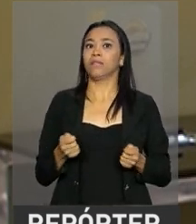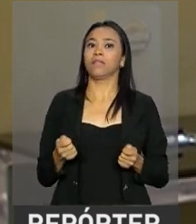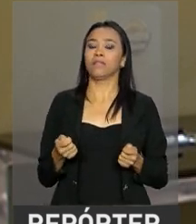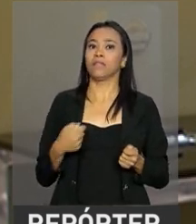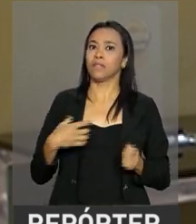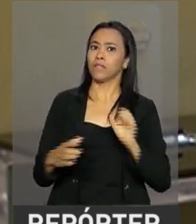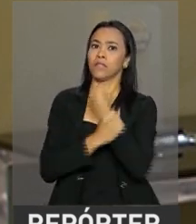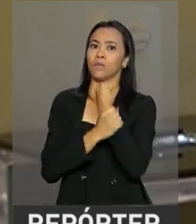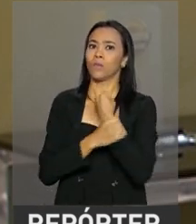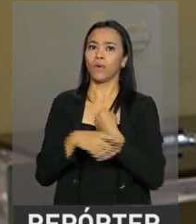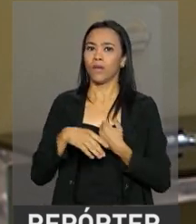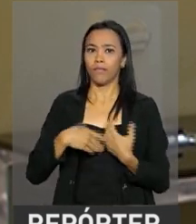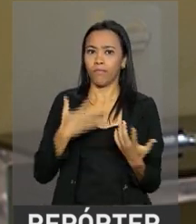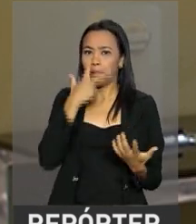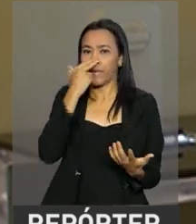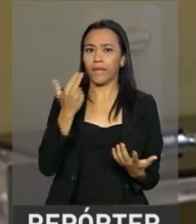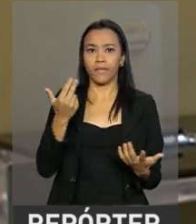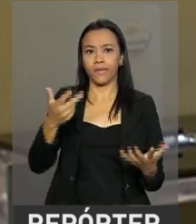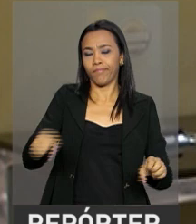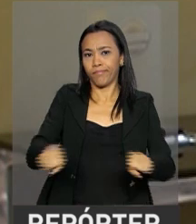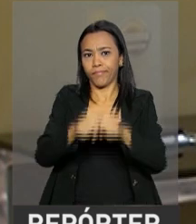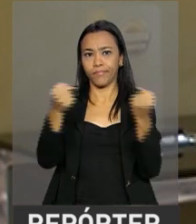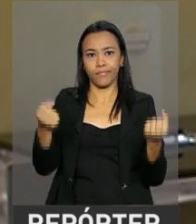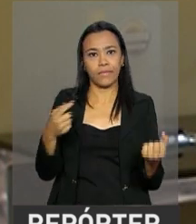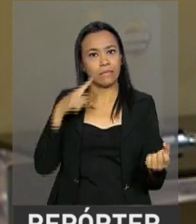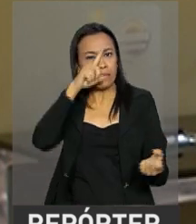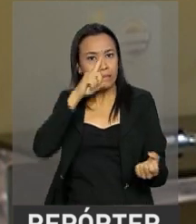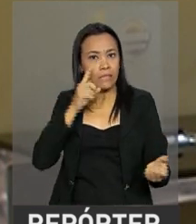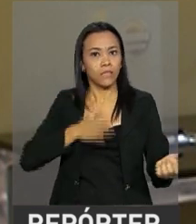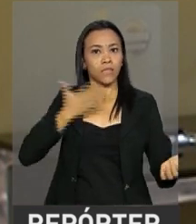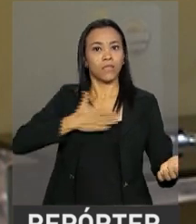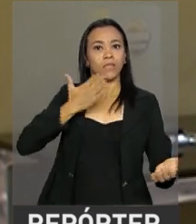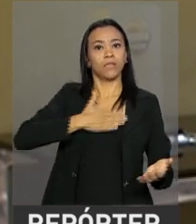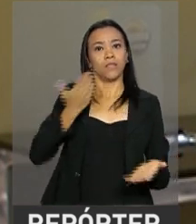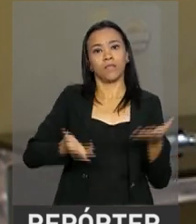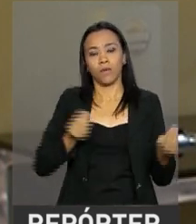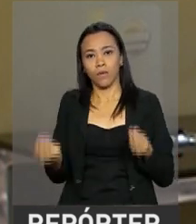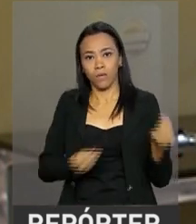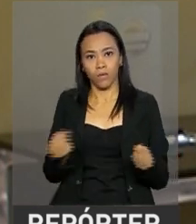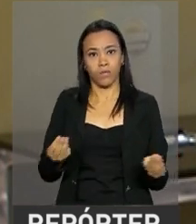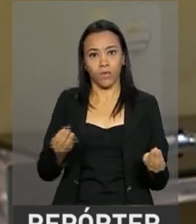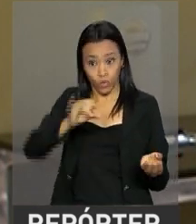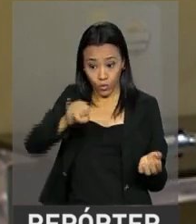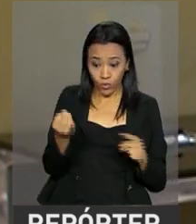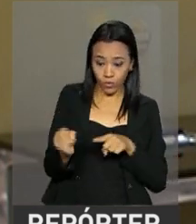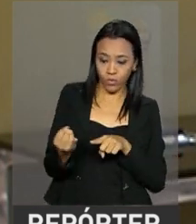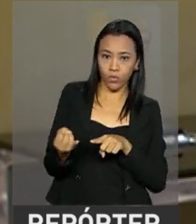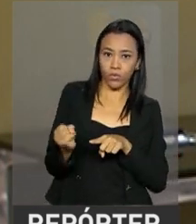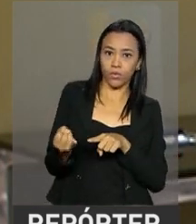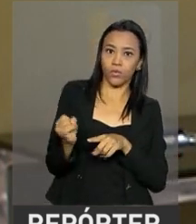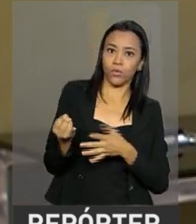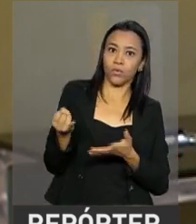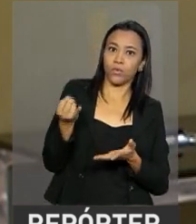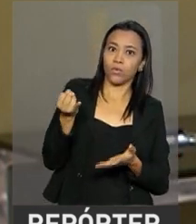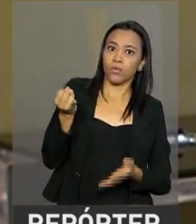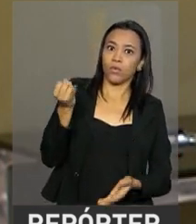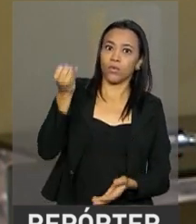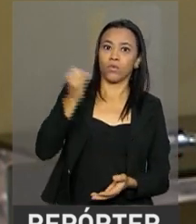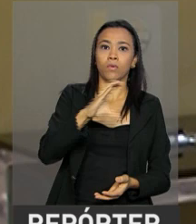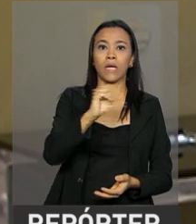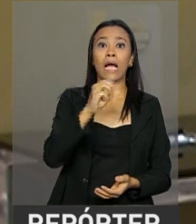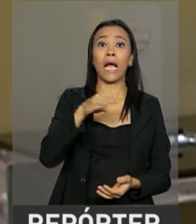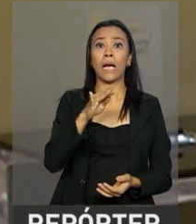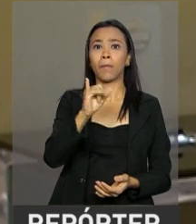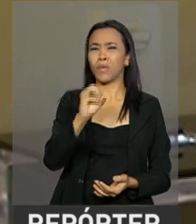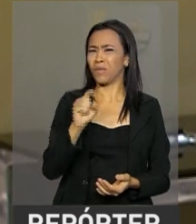ser mais assim issoo e esse risco ele aparece como em juros por exemplo em câmbio tudo isso cria uma